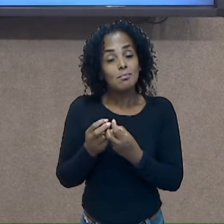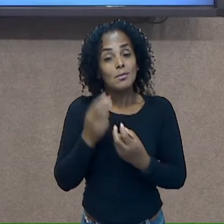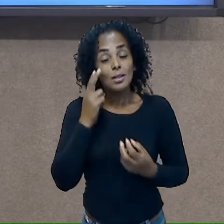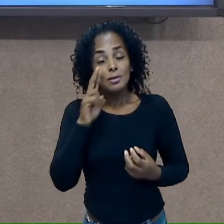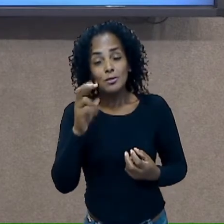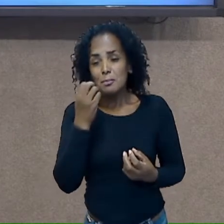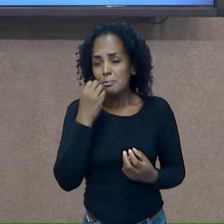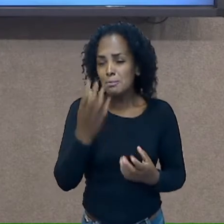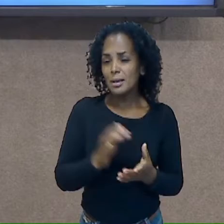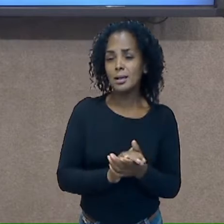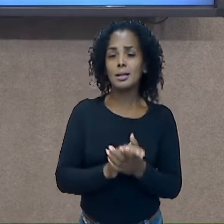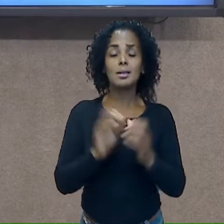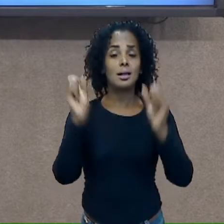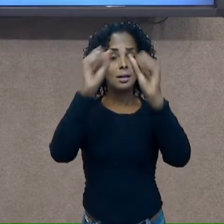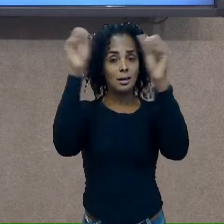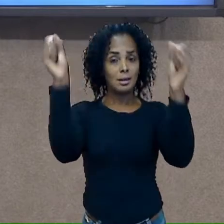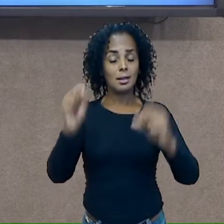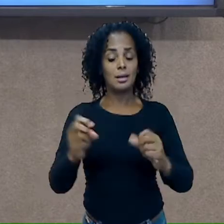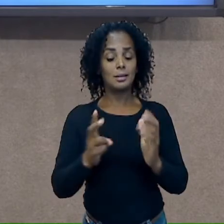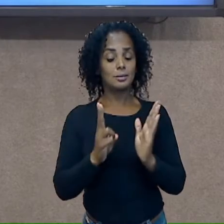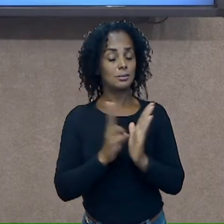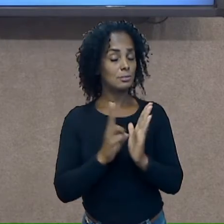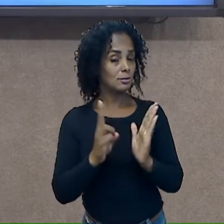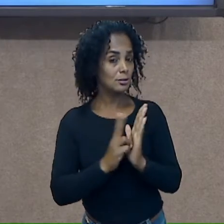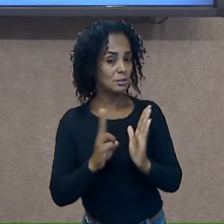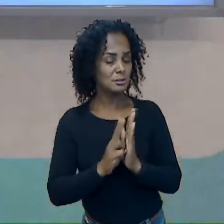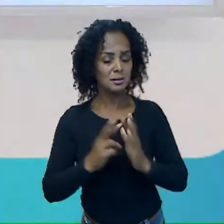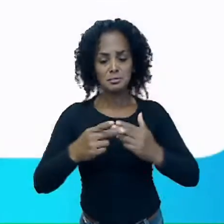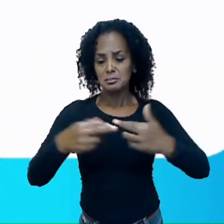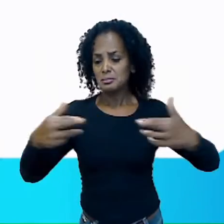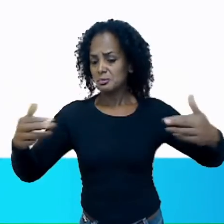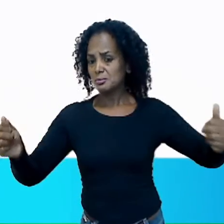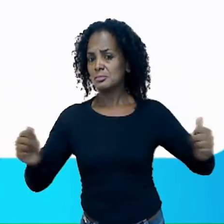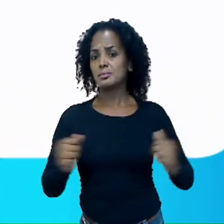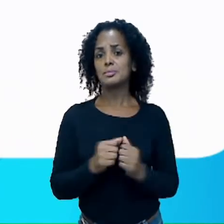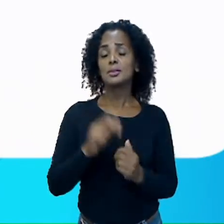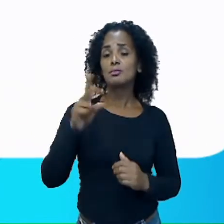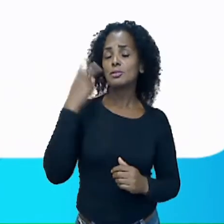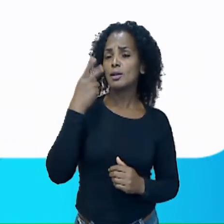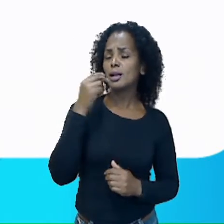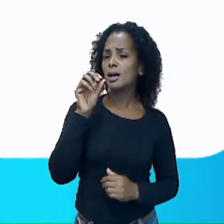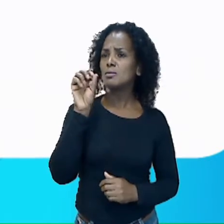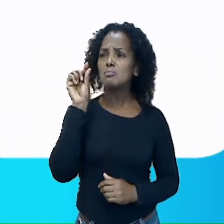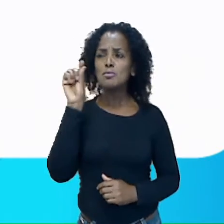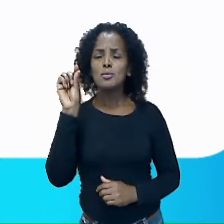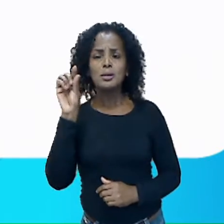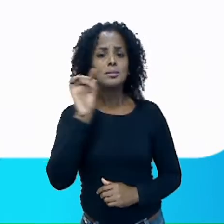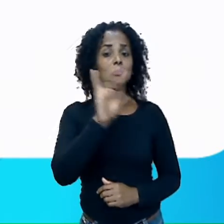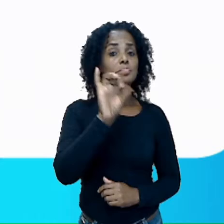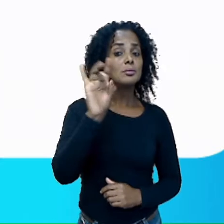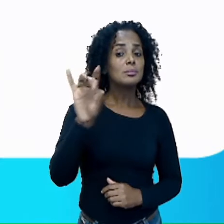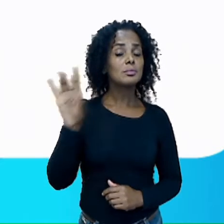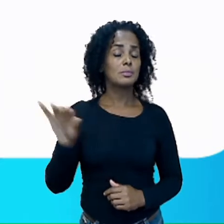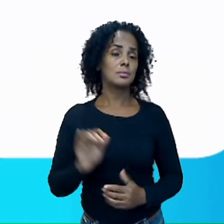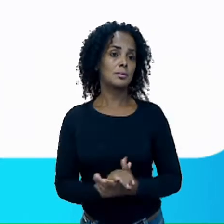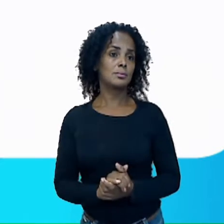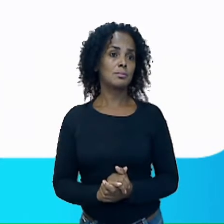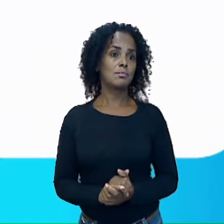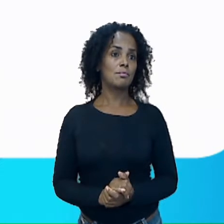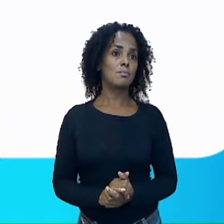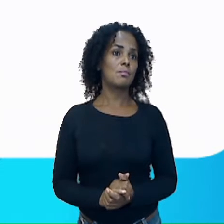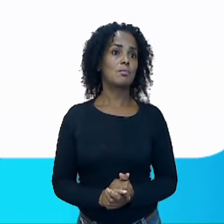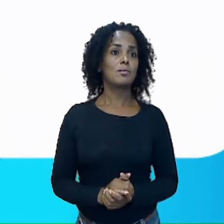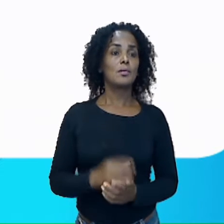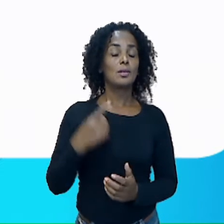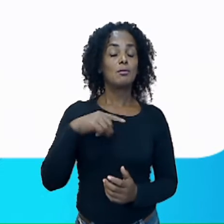arte indígena brasileira ela é bem diversificada. Vamos falar um pouquinho agora de cada uma em específico.